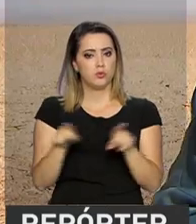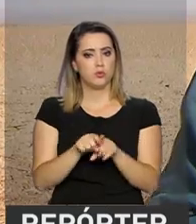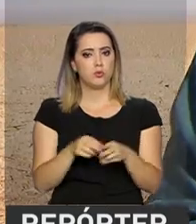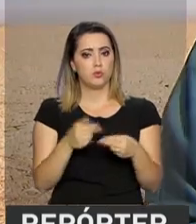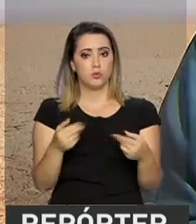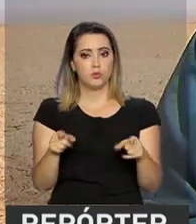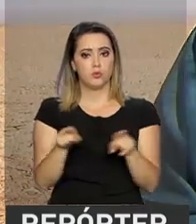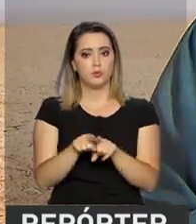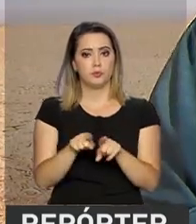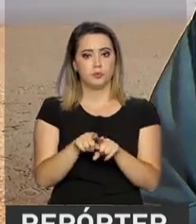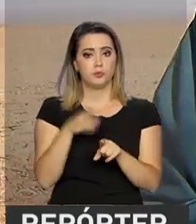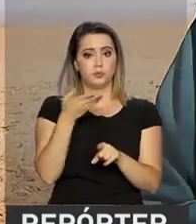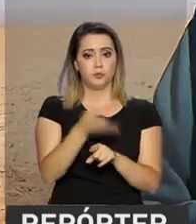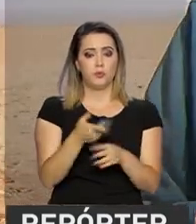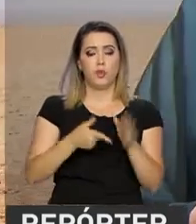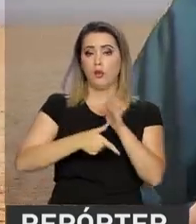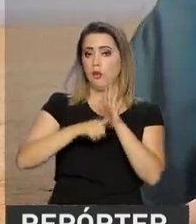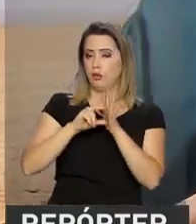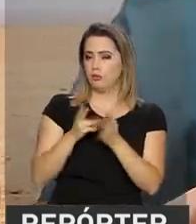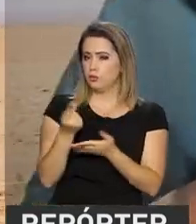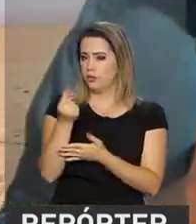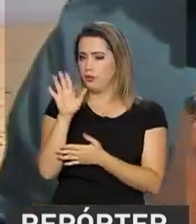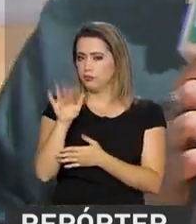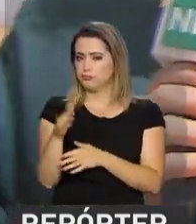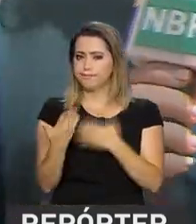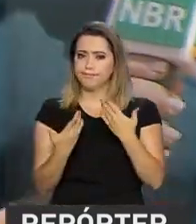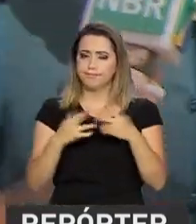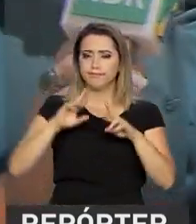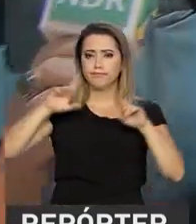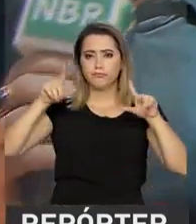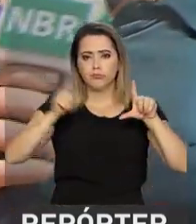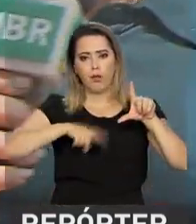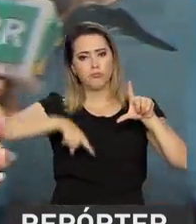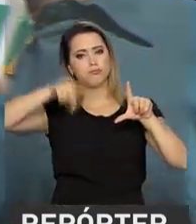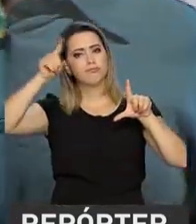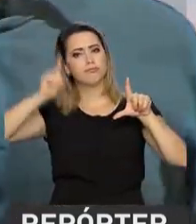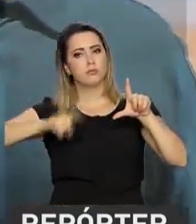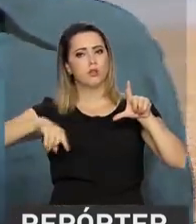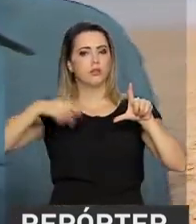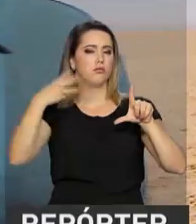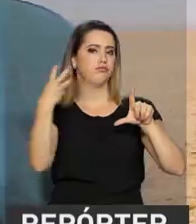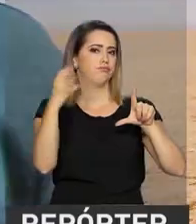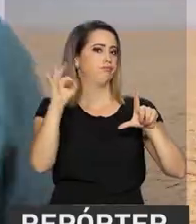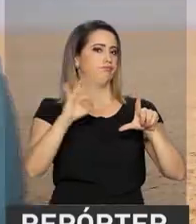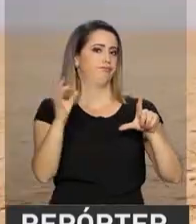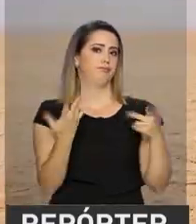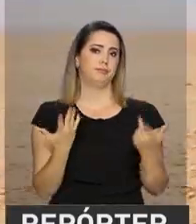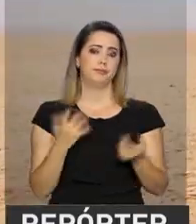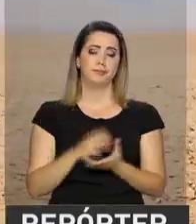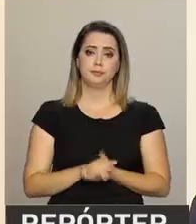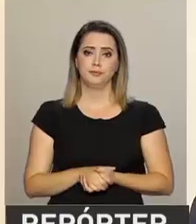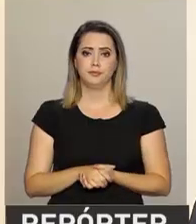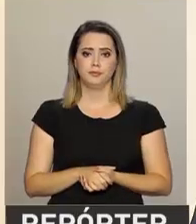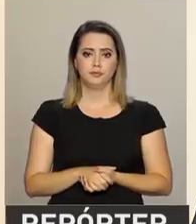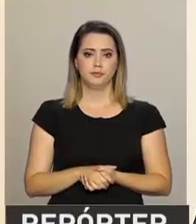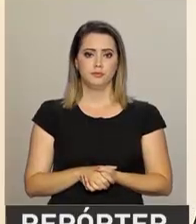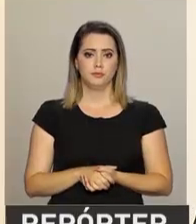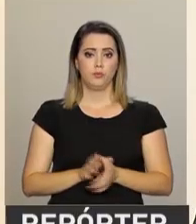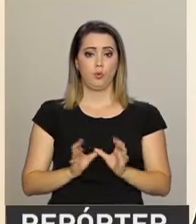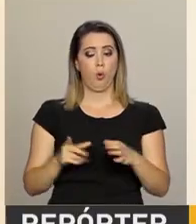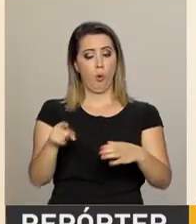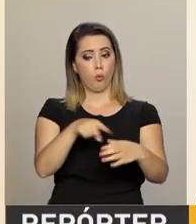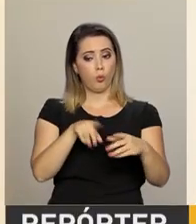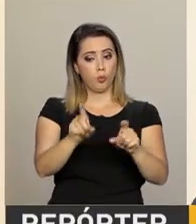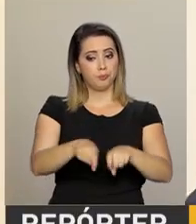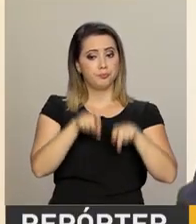produtos agrícolas anteriormente esse desconto é flutuante e girava em torno de 3% o agricultor no